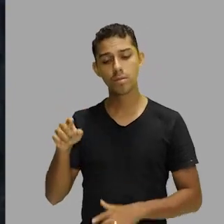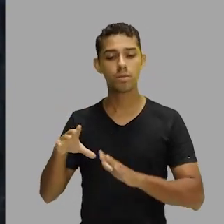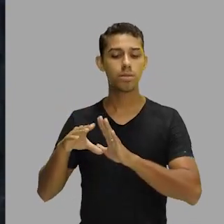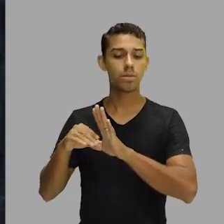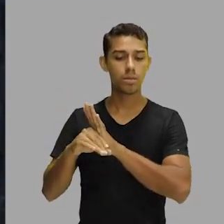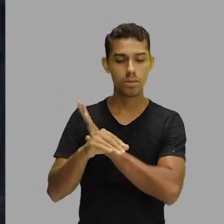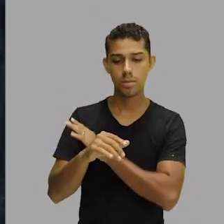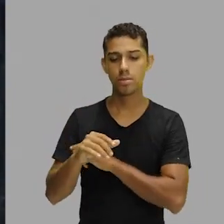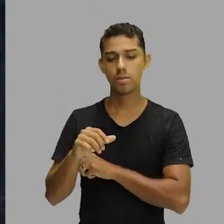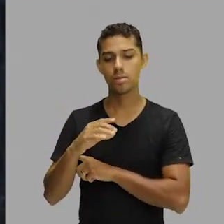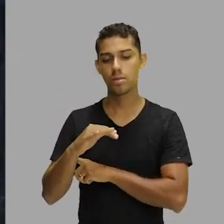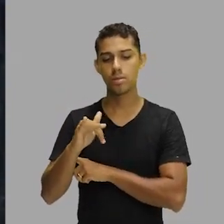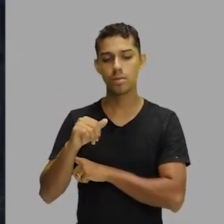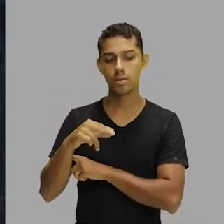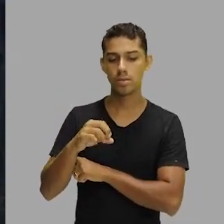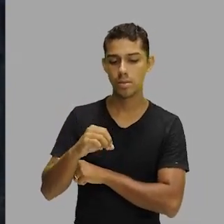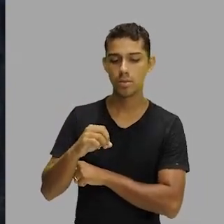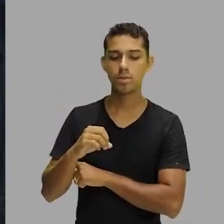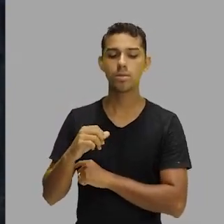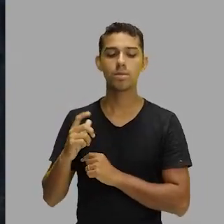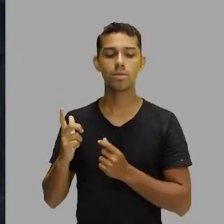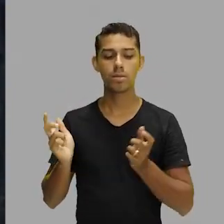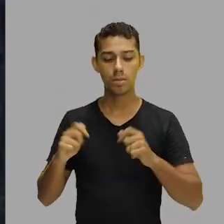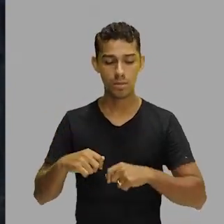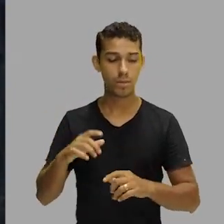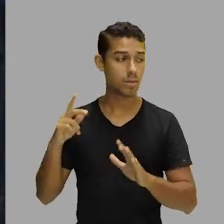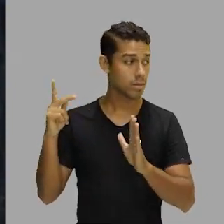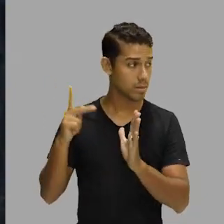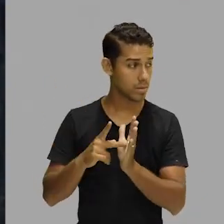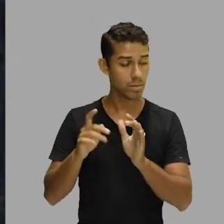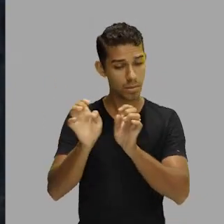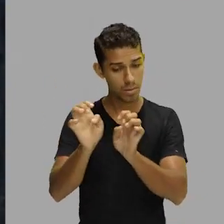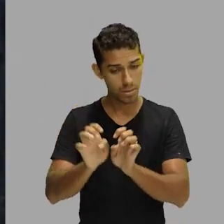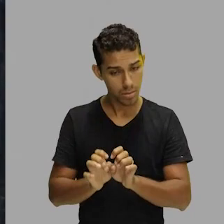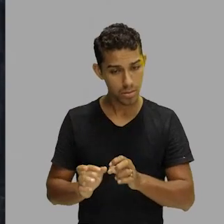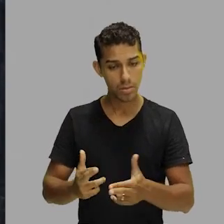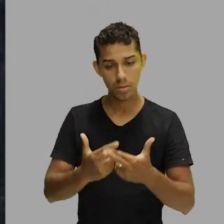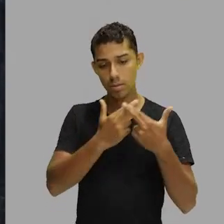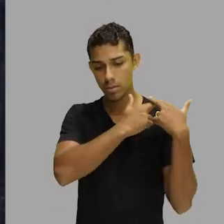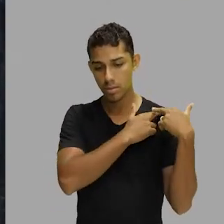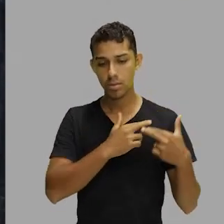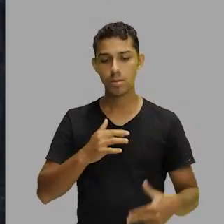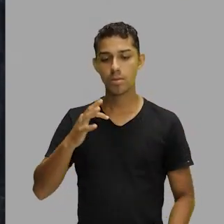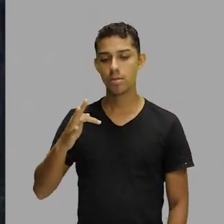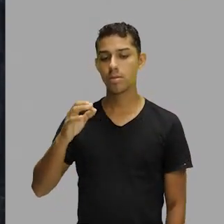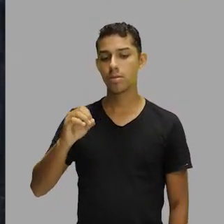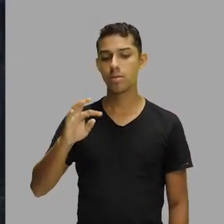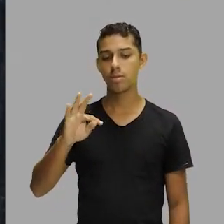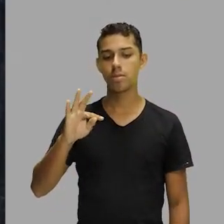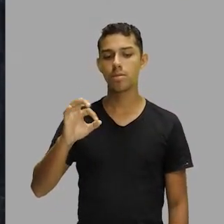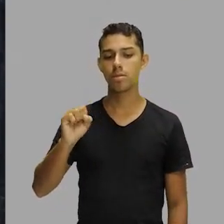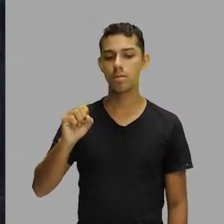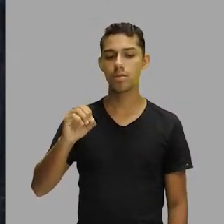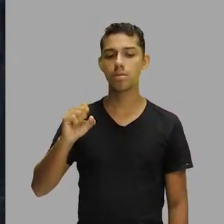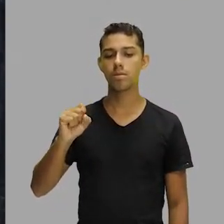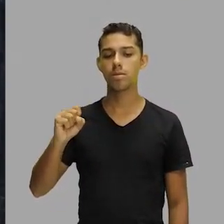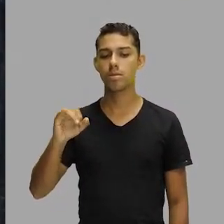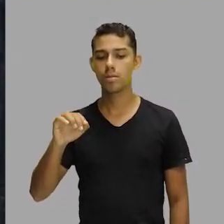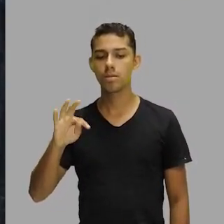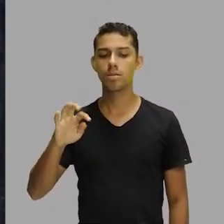da cianobactéria? Na verdade, pessoal, a estrutura responsável pela fotossíntese na